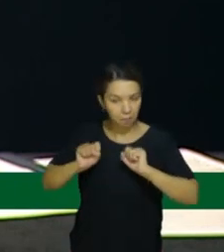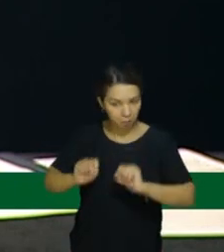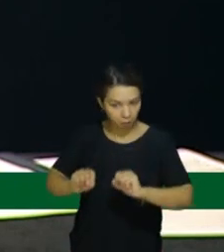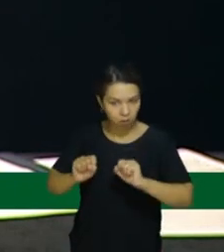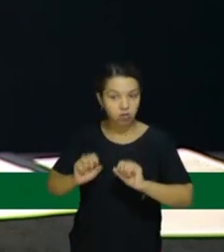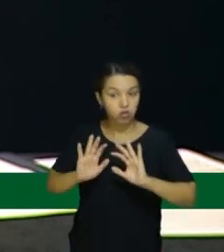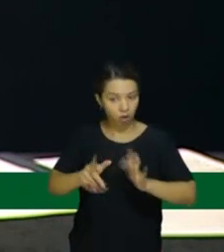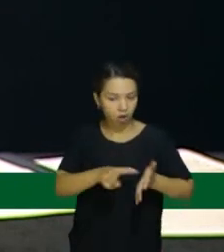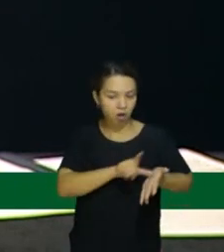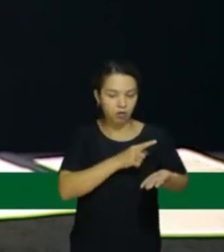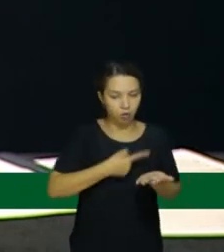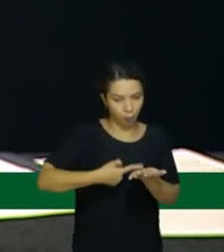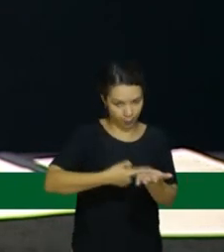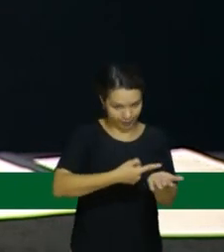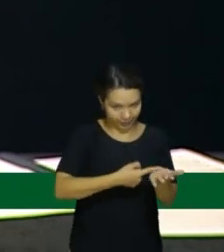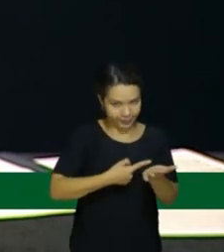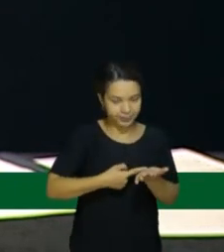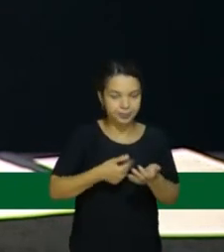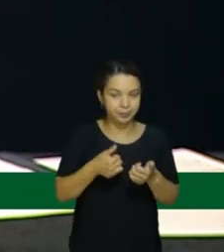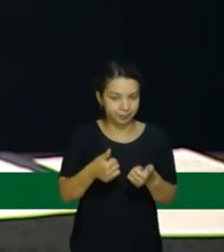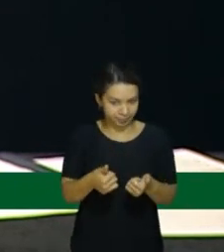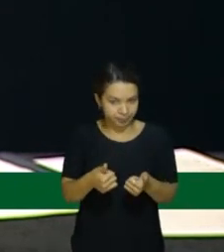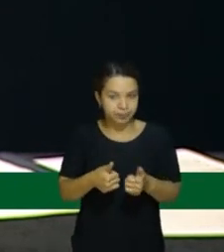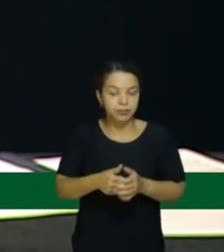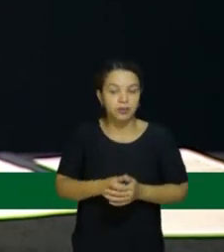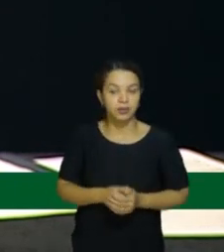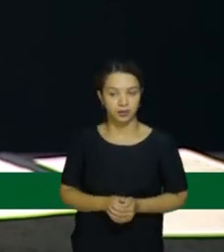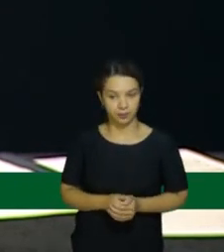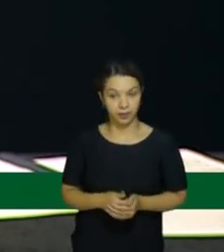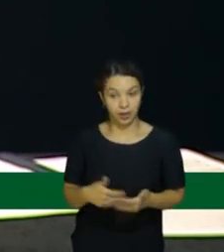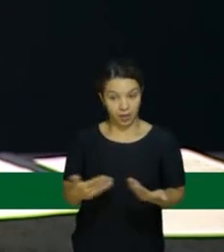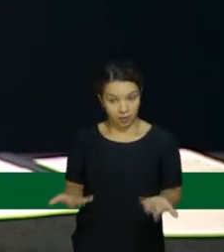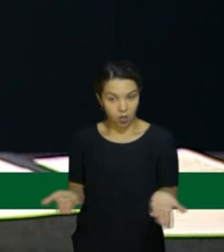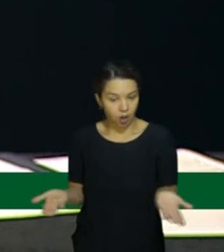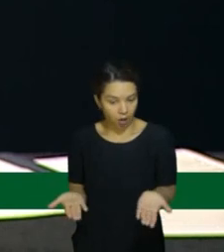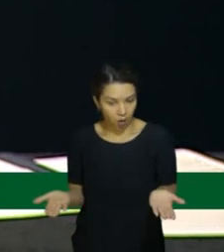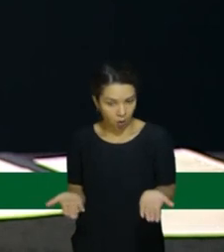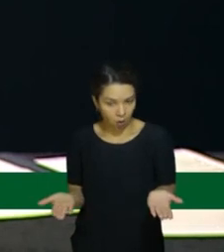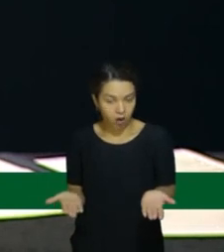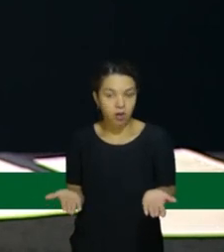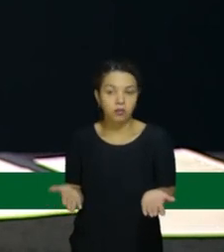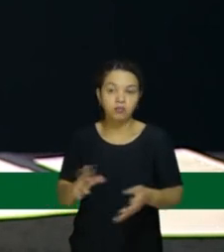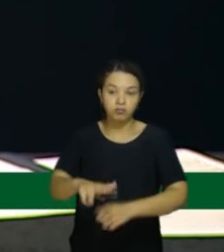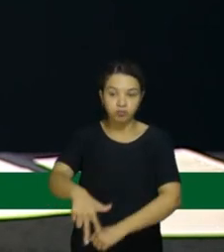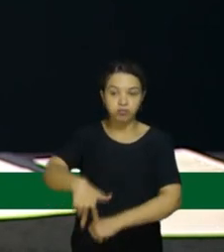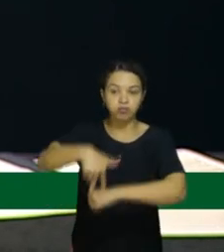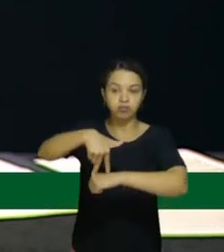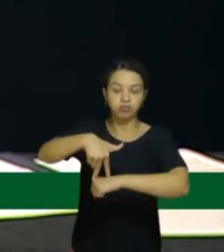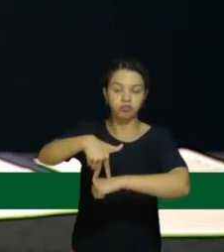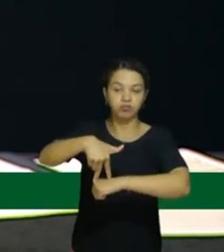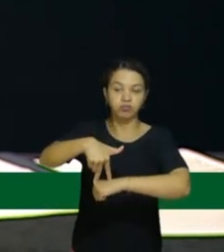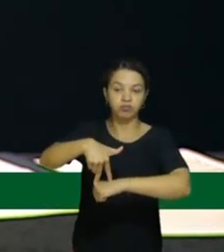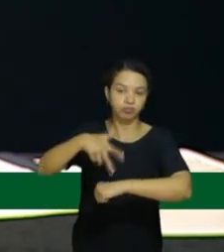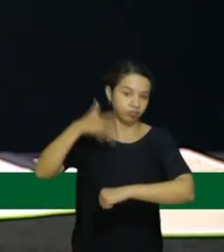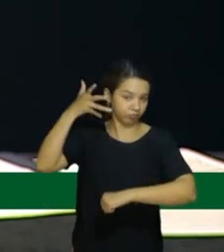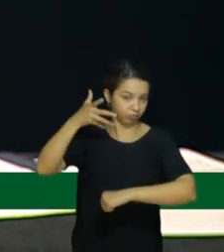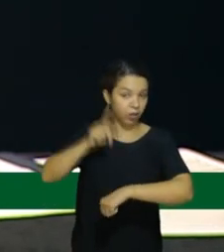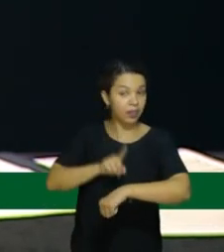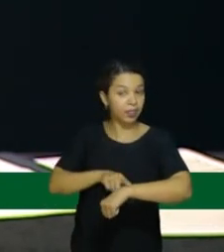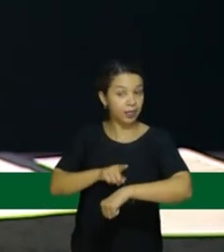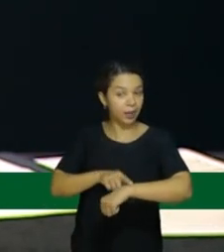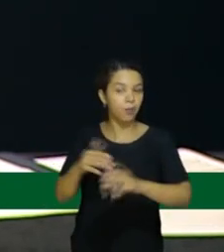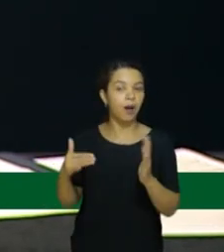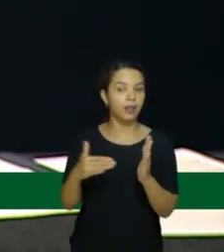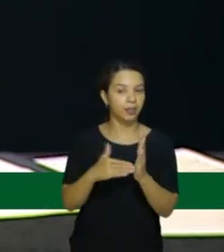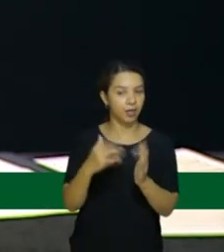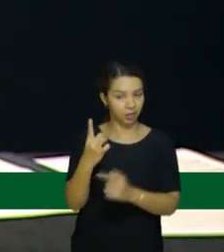bancadas regionais Então nesse primeiro momento fará uso da palavra pelo tempo de até 10 minutos e aí